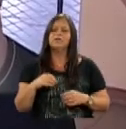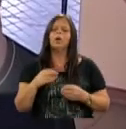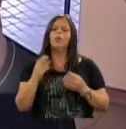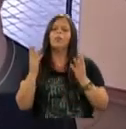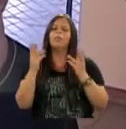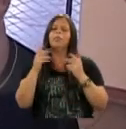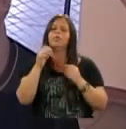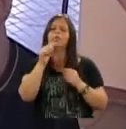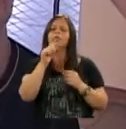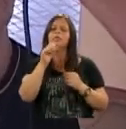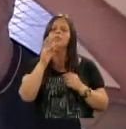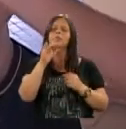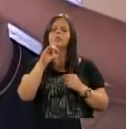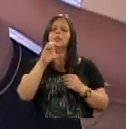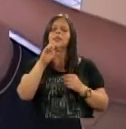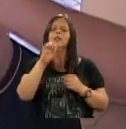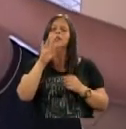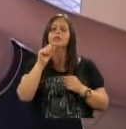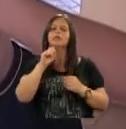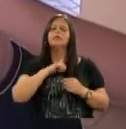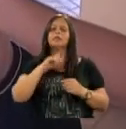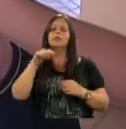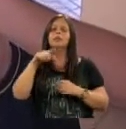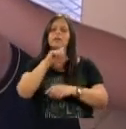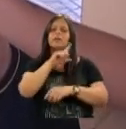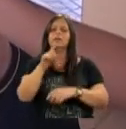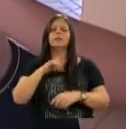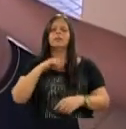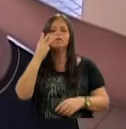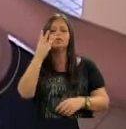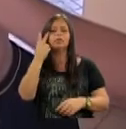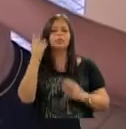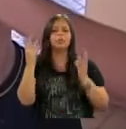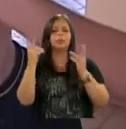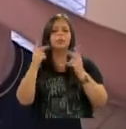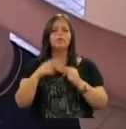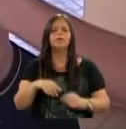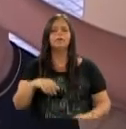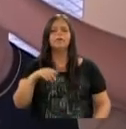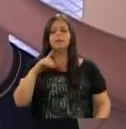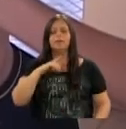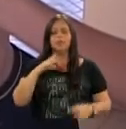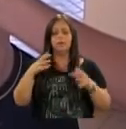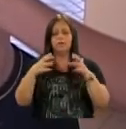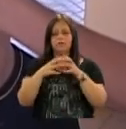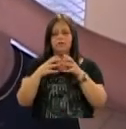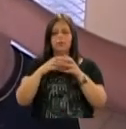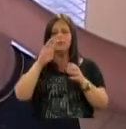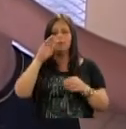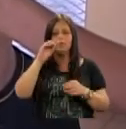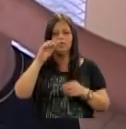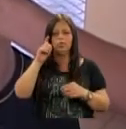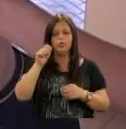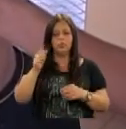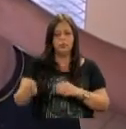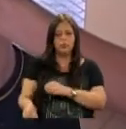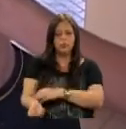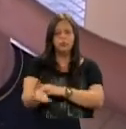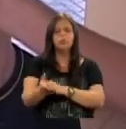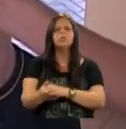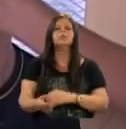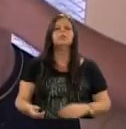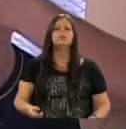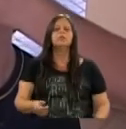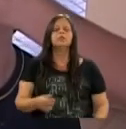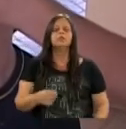atletas vocês têm aqui de lá já vi nós temos em 32 atletas têm a etapa da bocha agora está acontecendo nós temos três não é só de longe a região